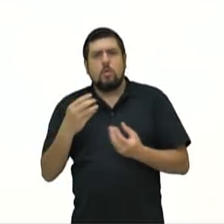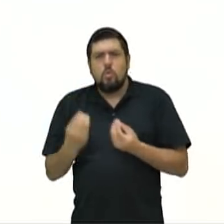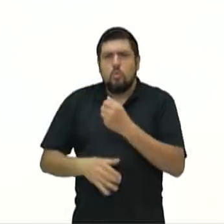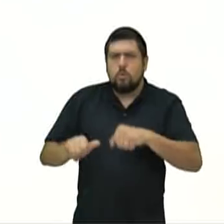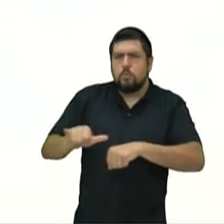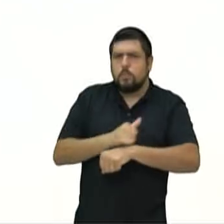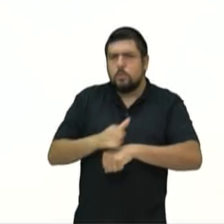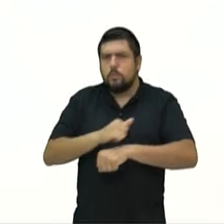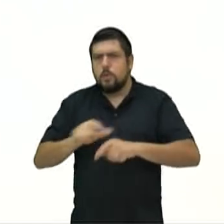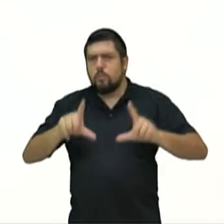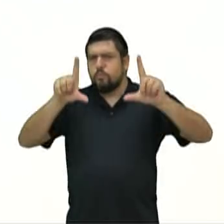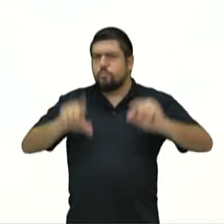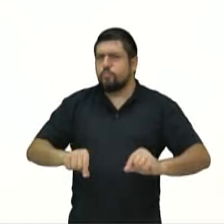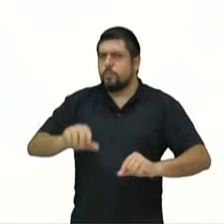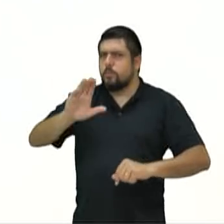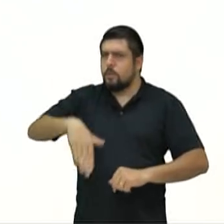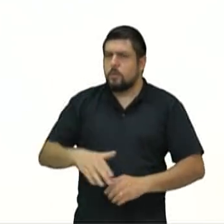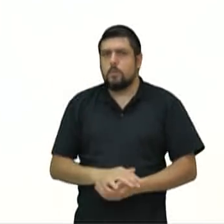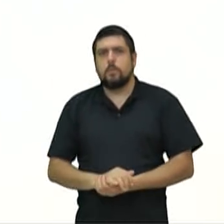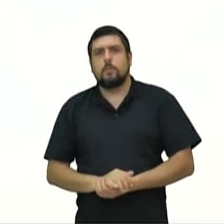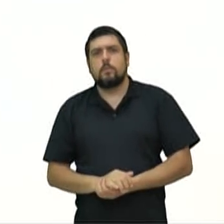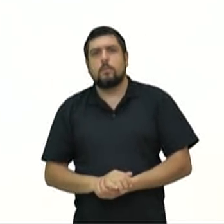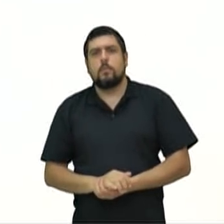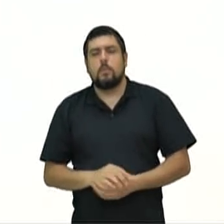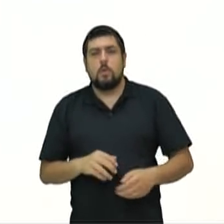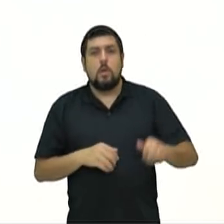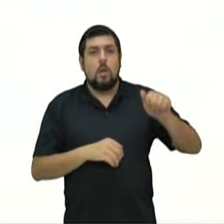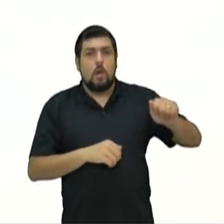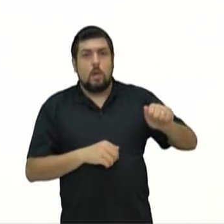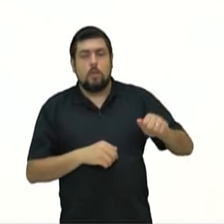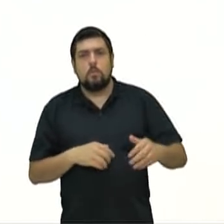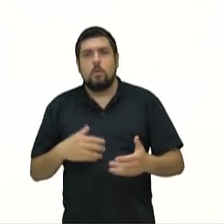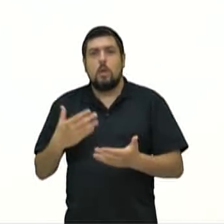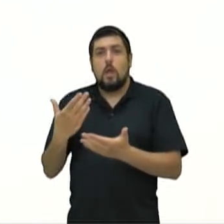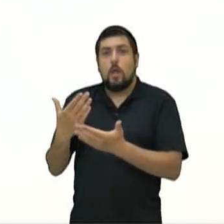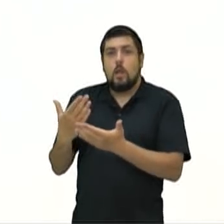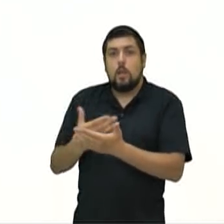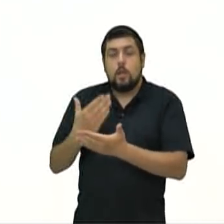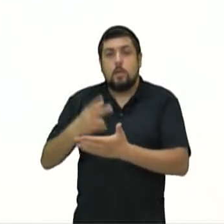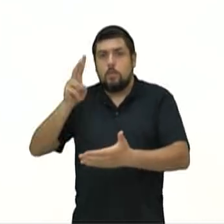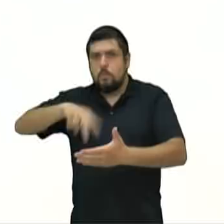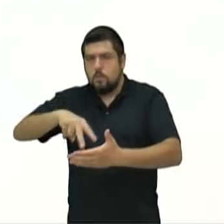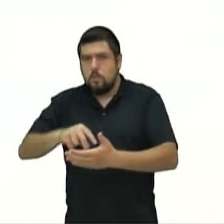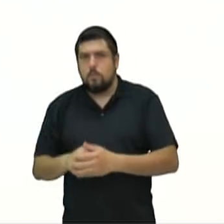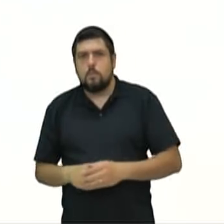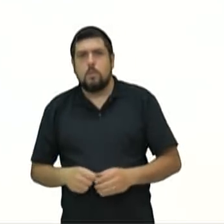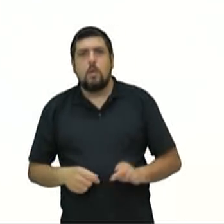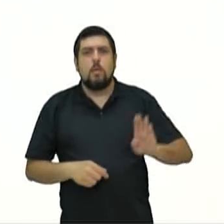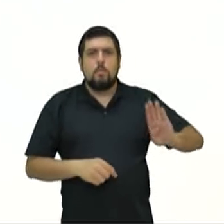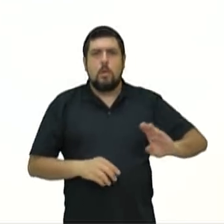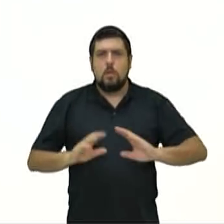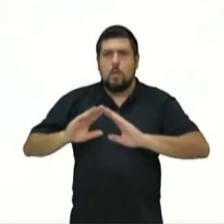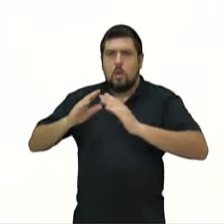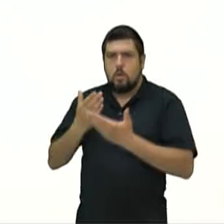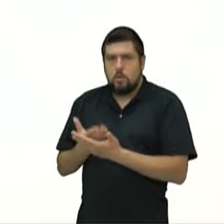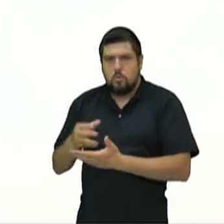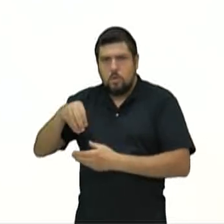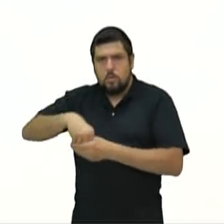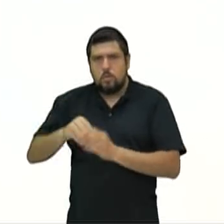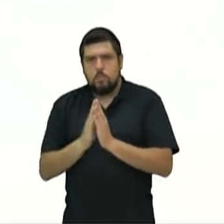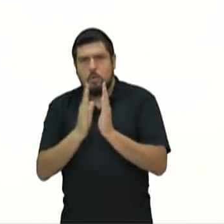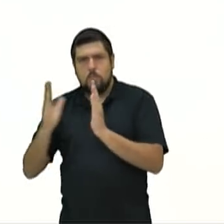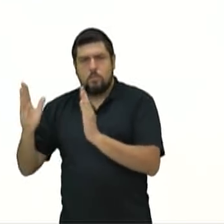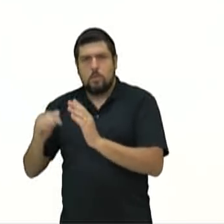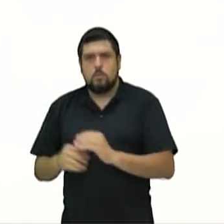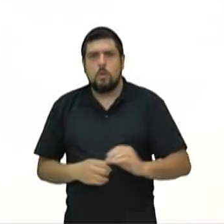custo de produção. O texto apresenta o quê, pessoal? A. Livros a serem lidos. B. Escolas com bibliotecas. C.